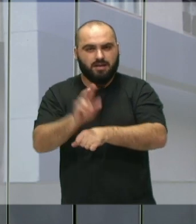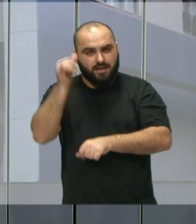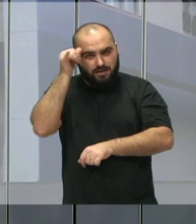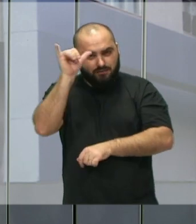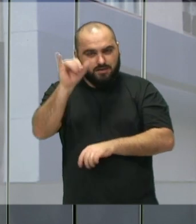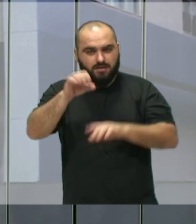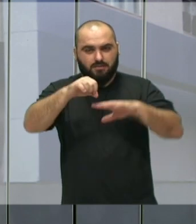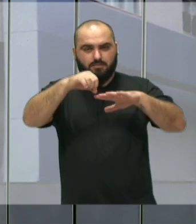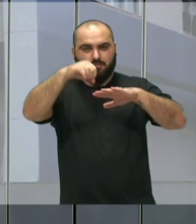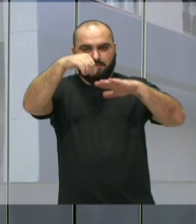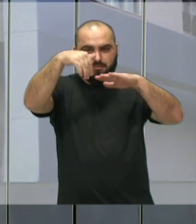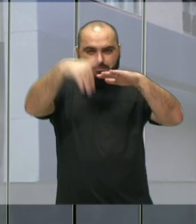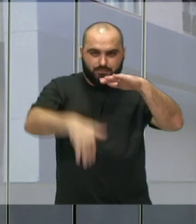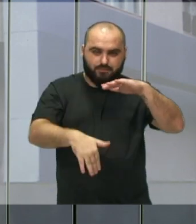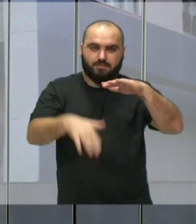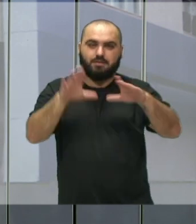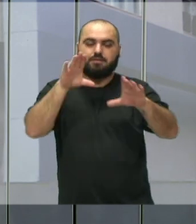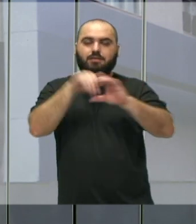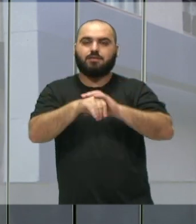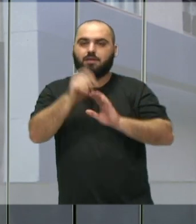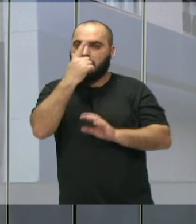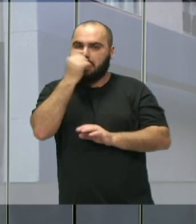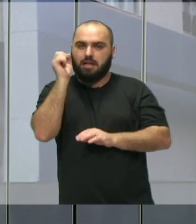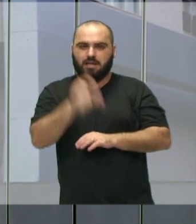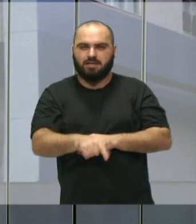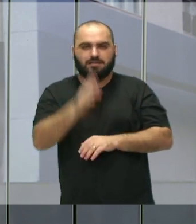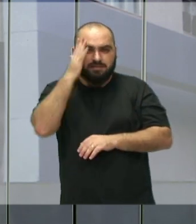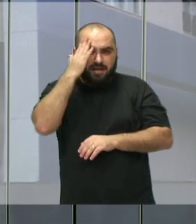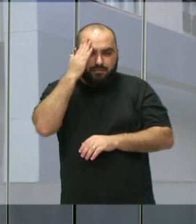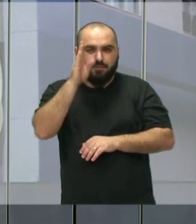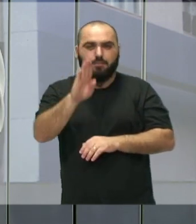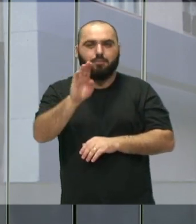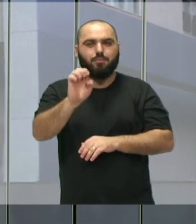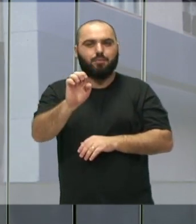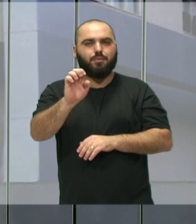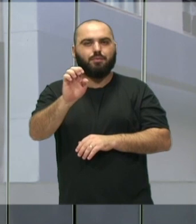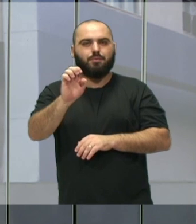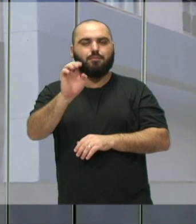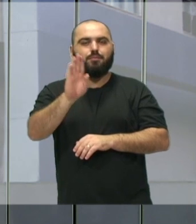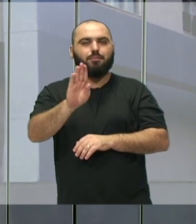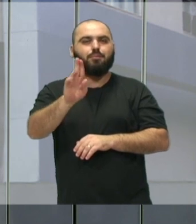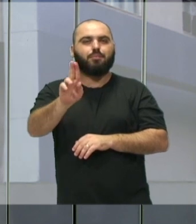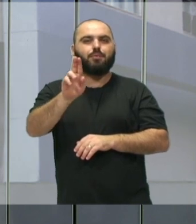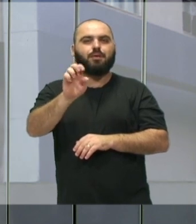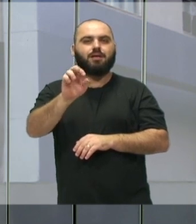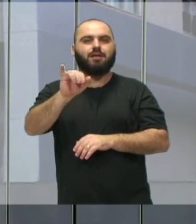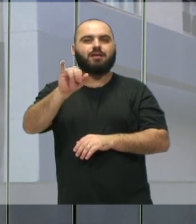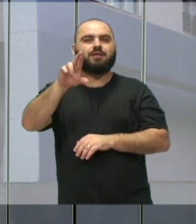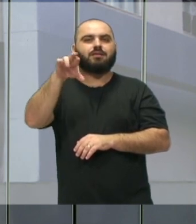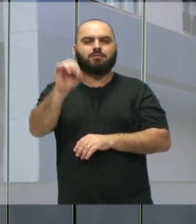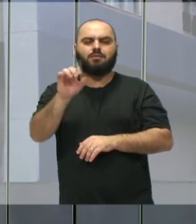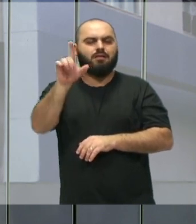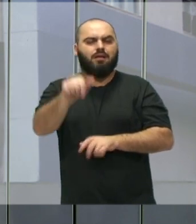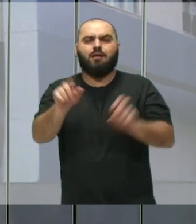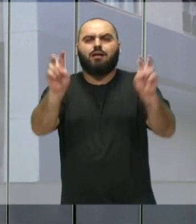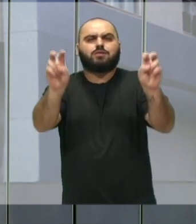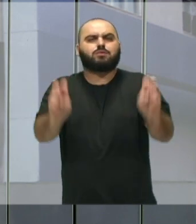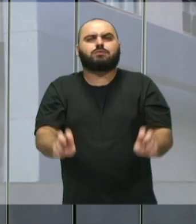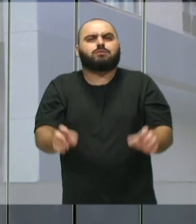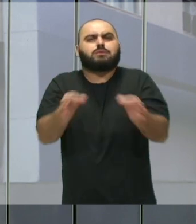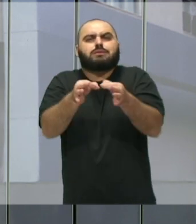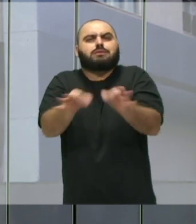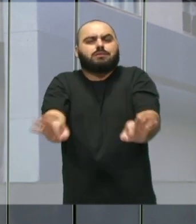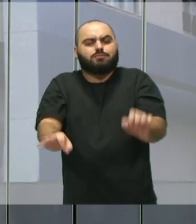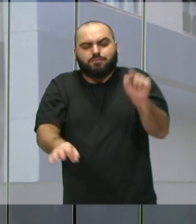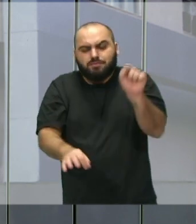caiam resíduos dentro da boca de lobo, os bueiros que a gente chama, né? Então, são questões que eu acho simples, isso sim tem que